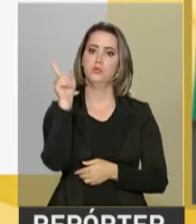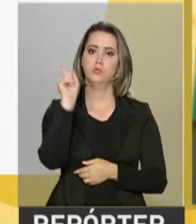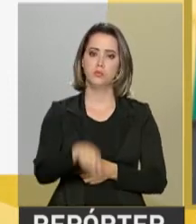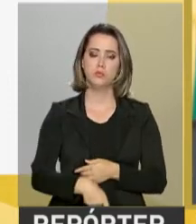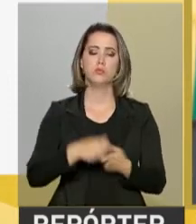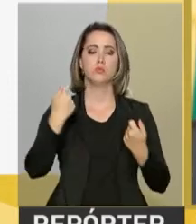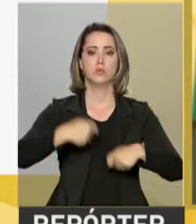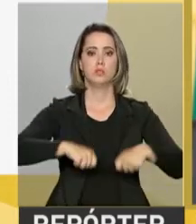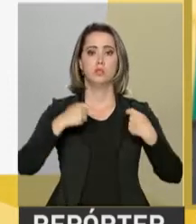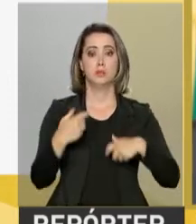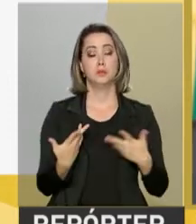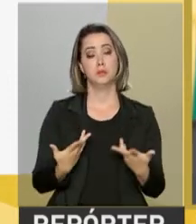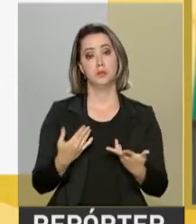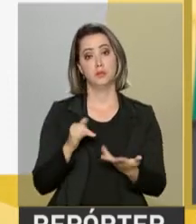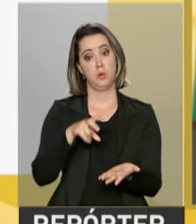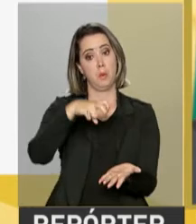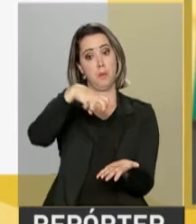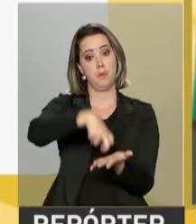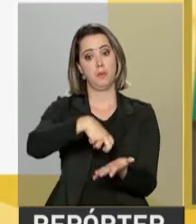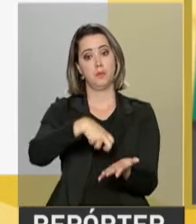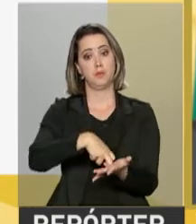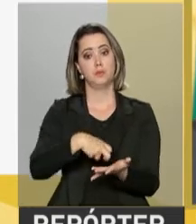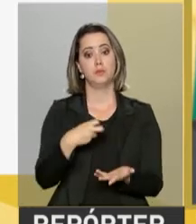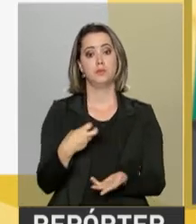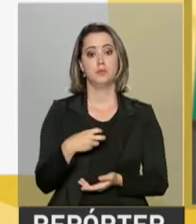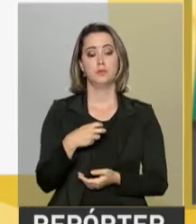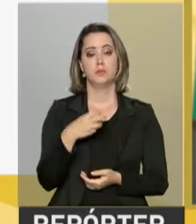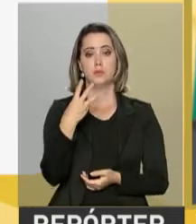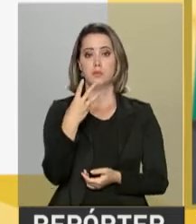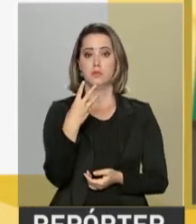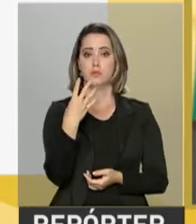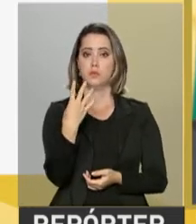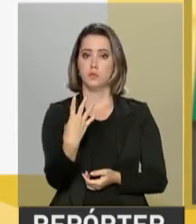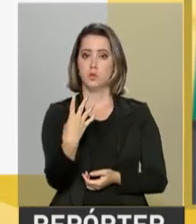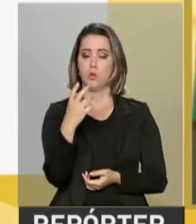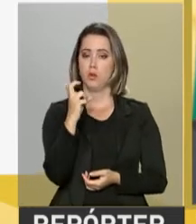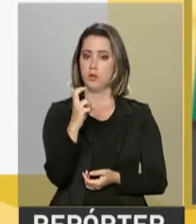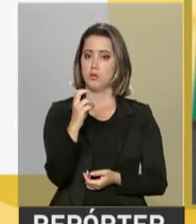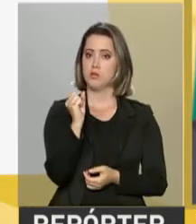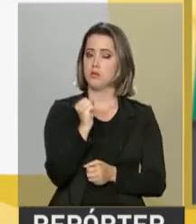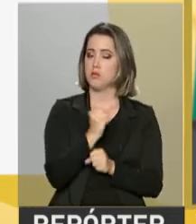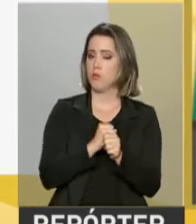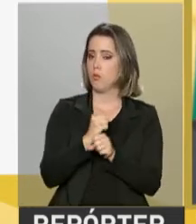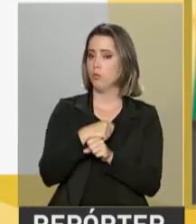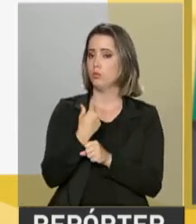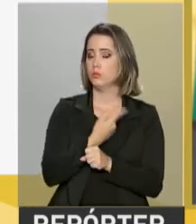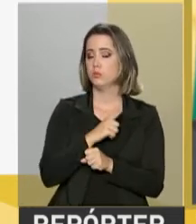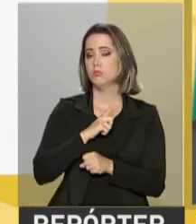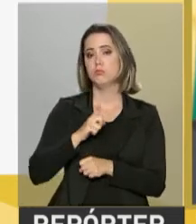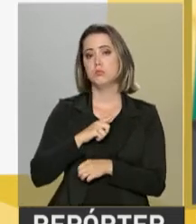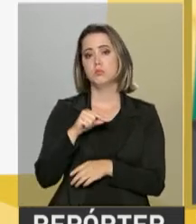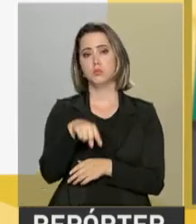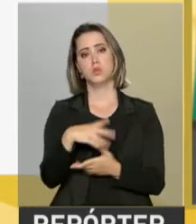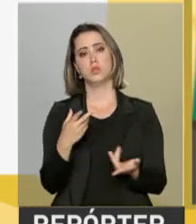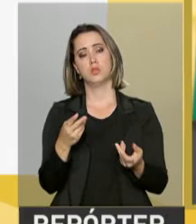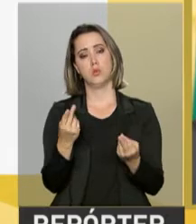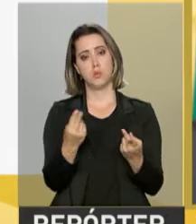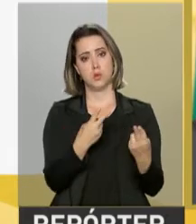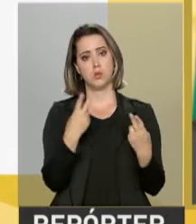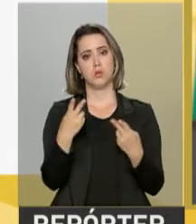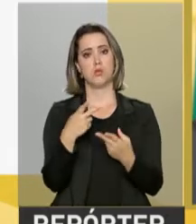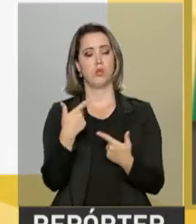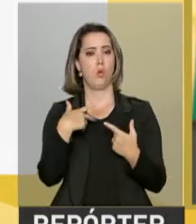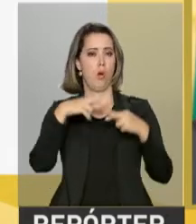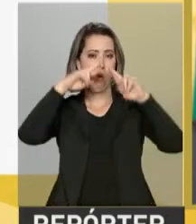sob pena de daqui a três quatro cinco anos nós termos que fazer o que se fez na